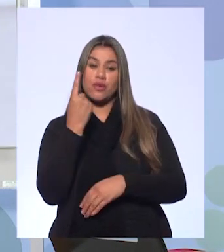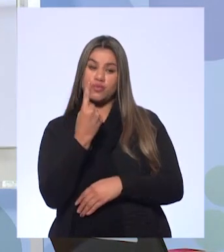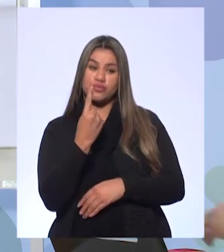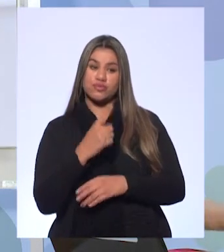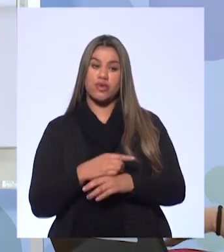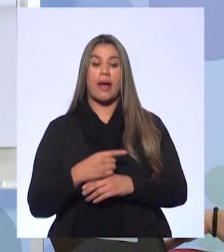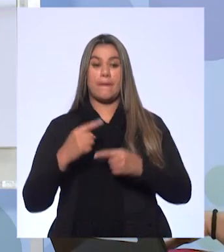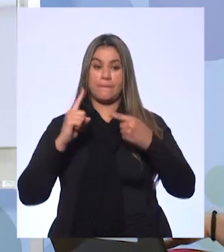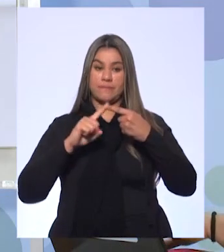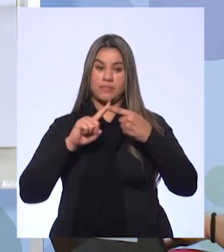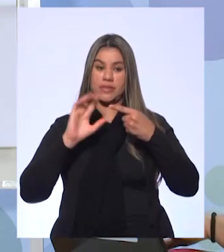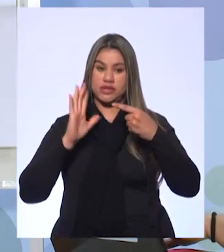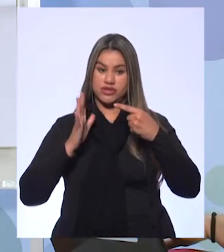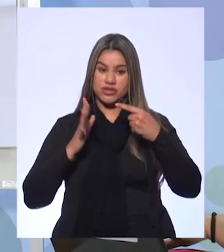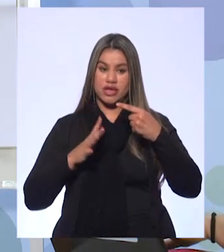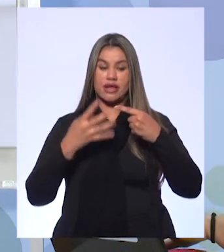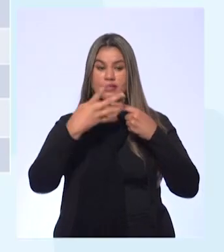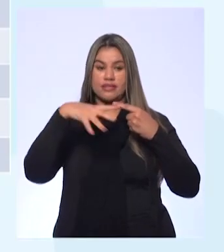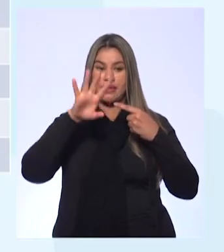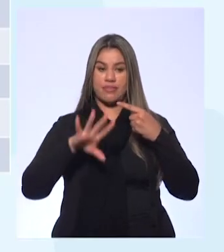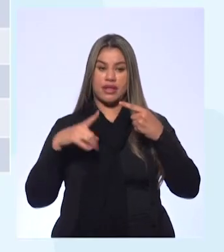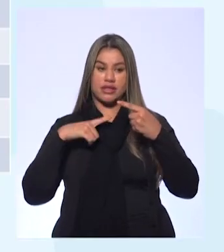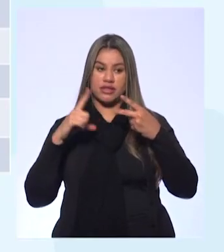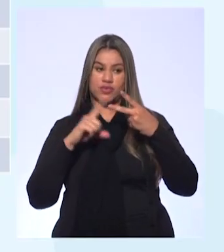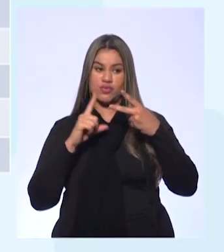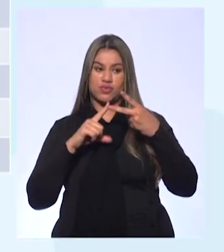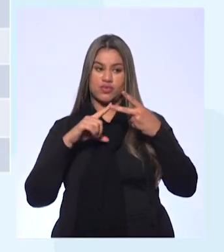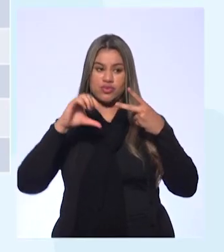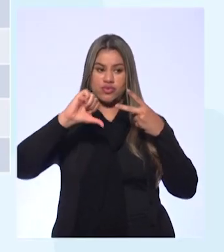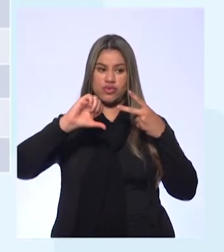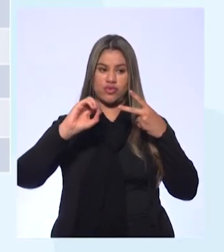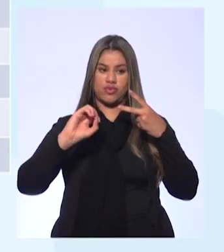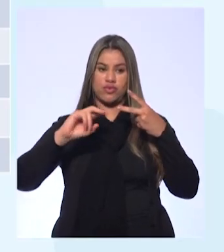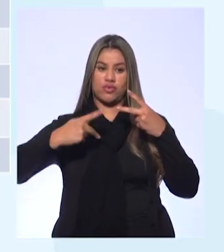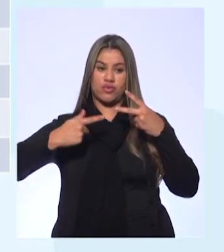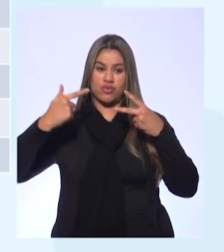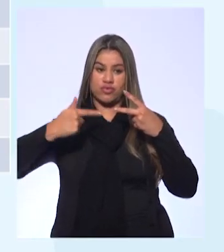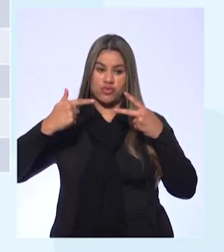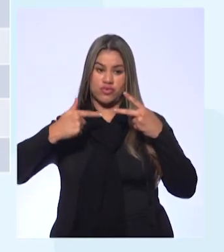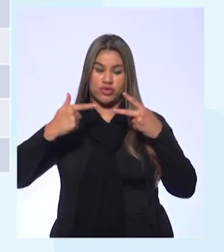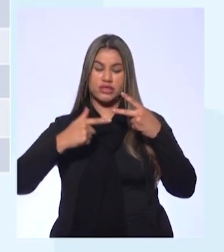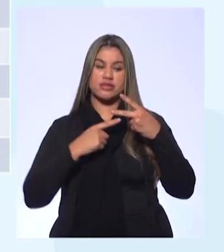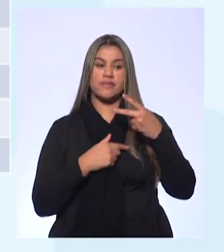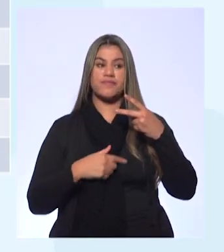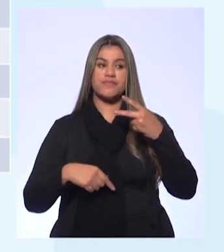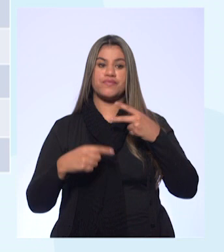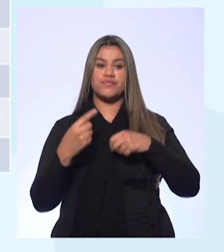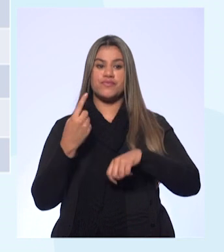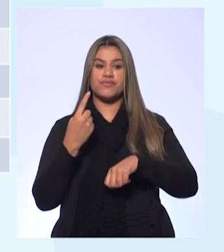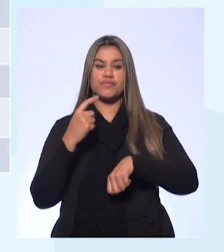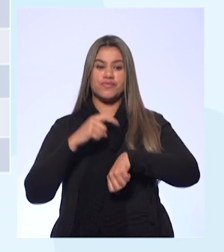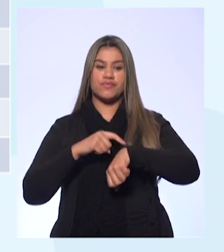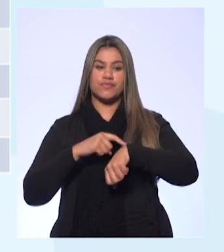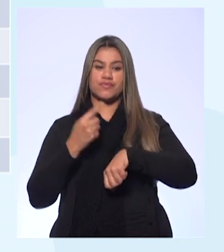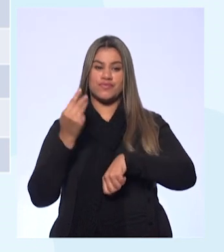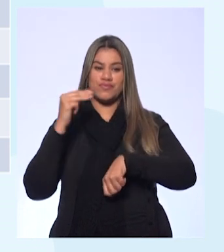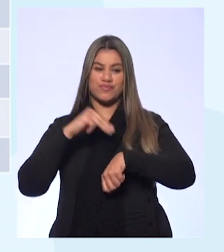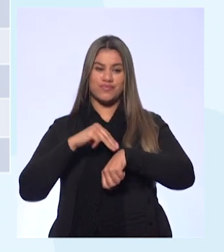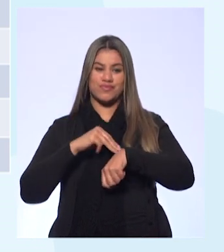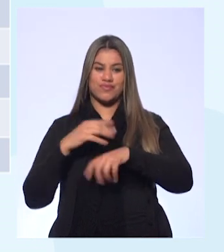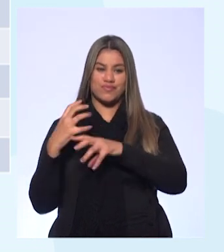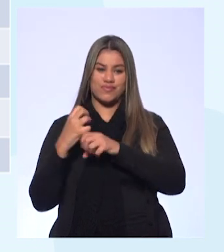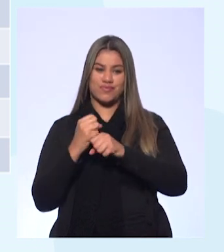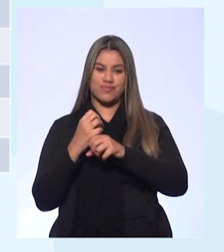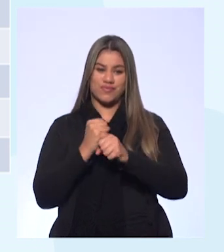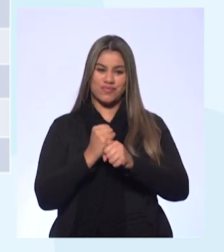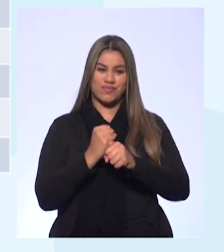fiz a primeira. Na tabelinha está lá o segundo, que é o 9O2. Então, eu vou dar para vocês um minutinho para vocês